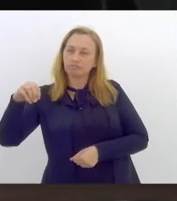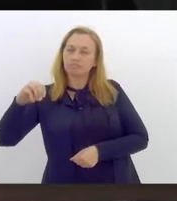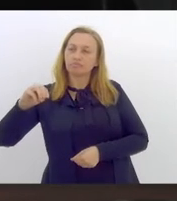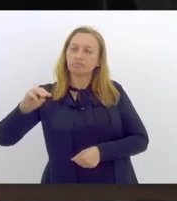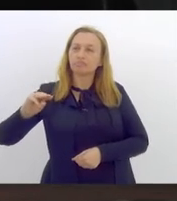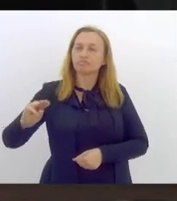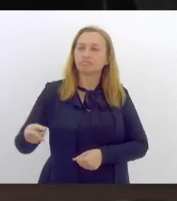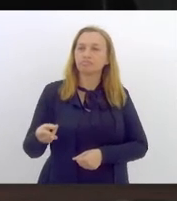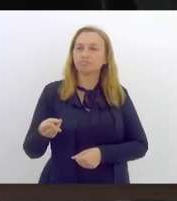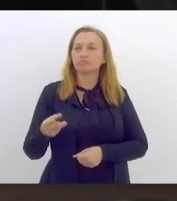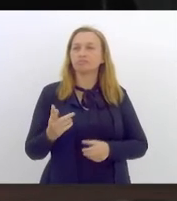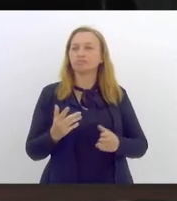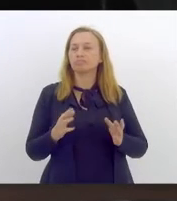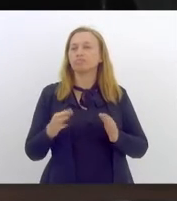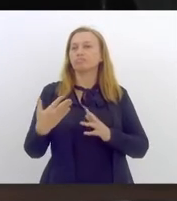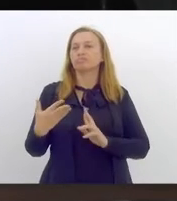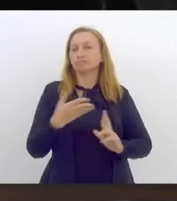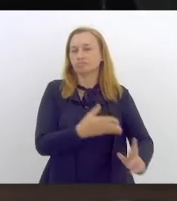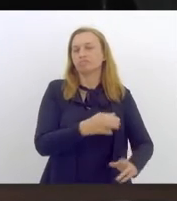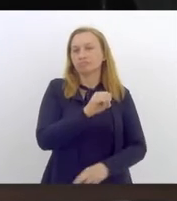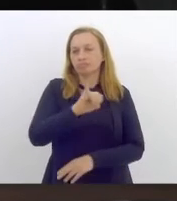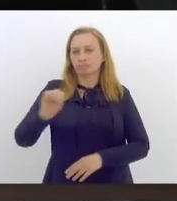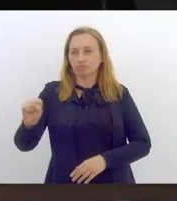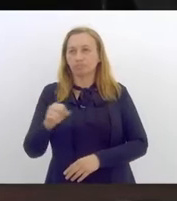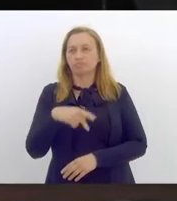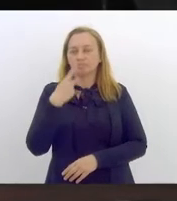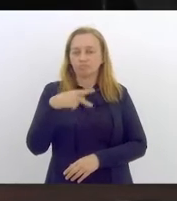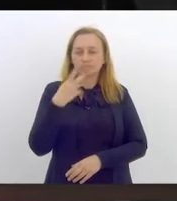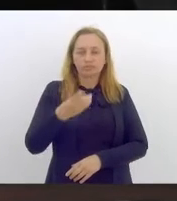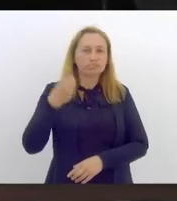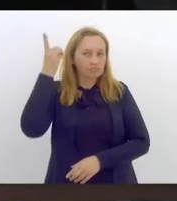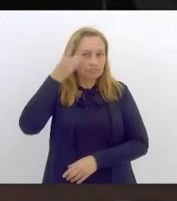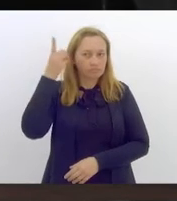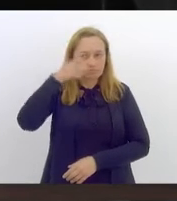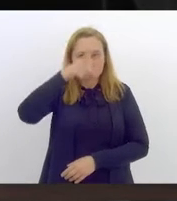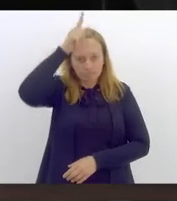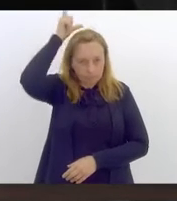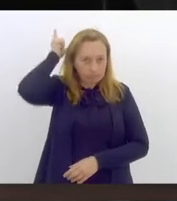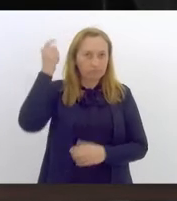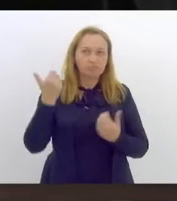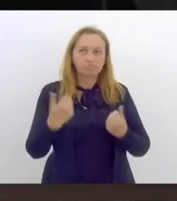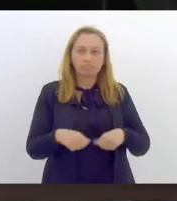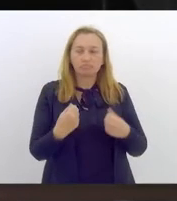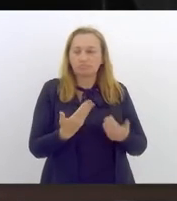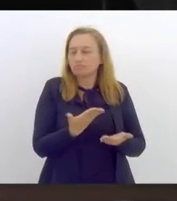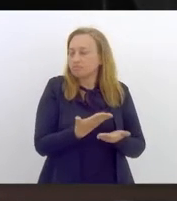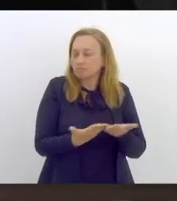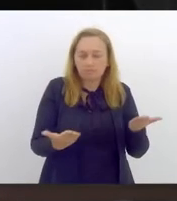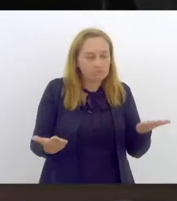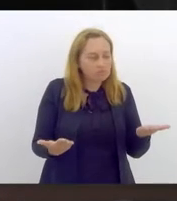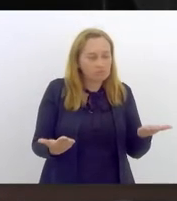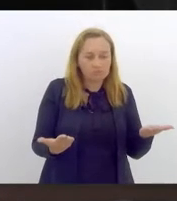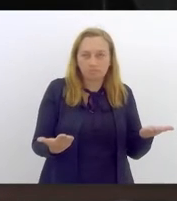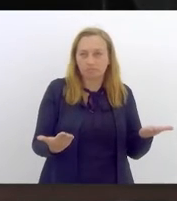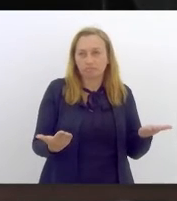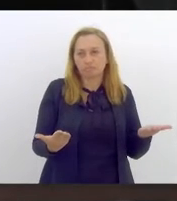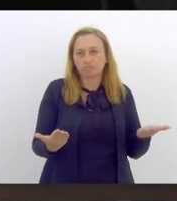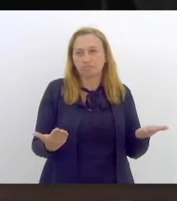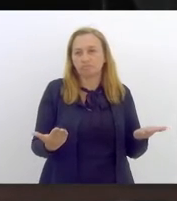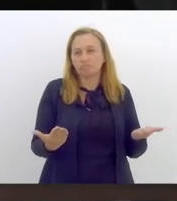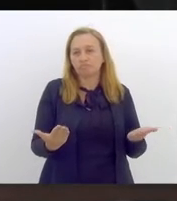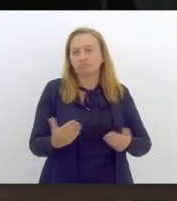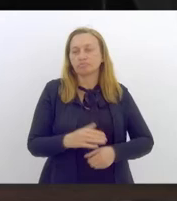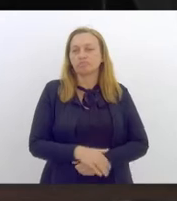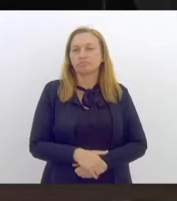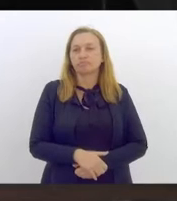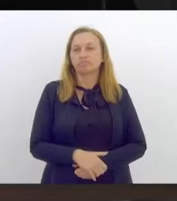como já foi colocado aqui pelo deputado Luiz Paulo, é preciso que não se perca de vista aquilo que